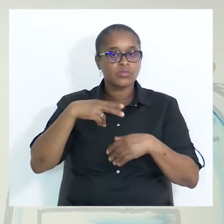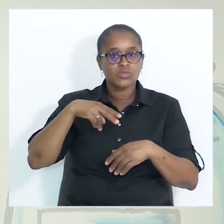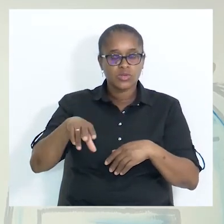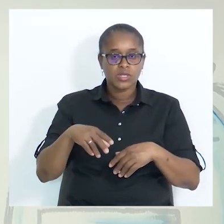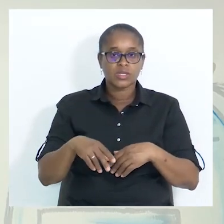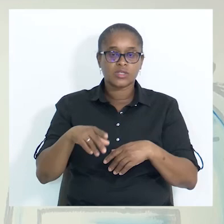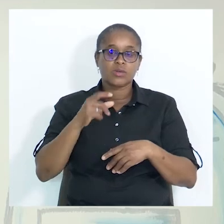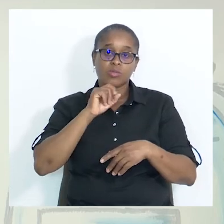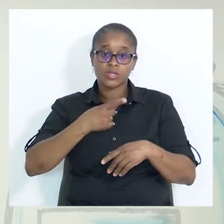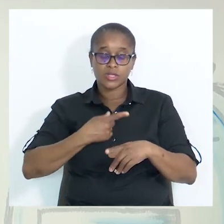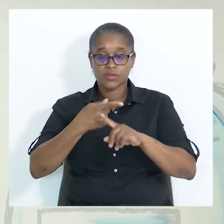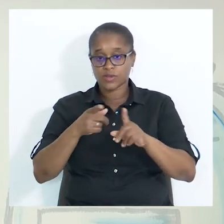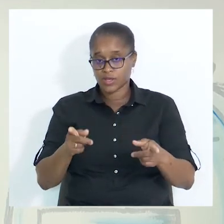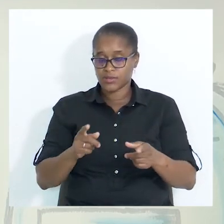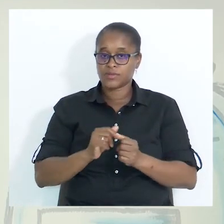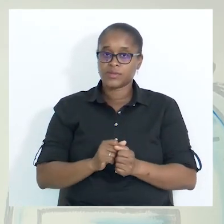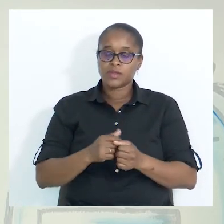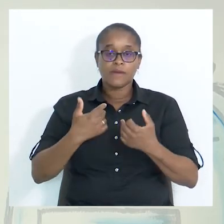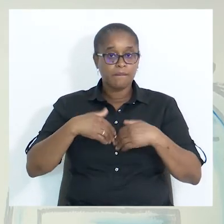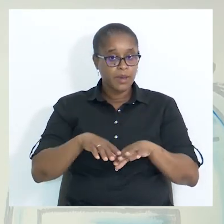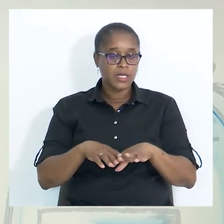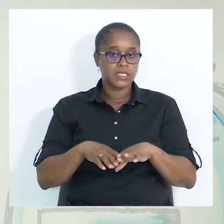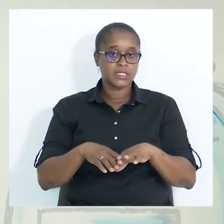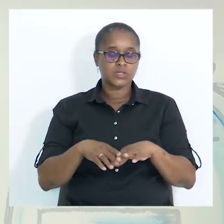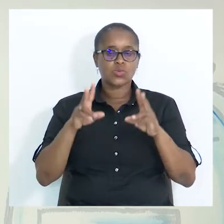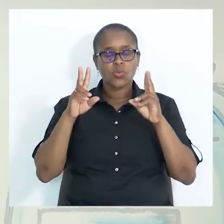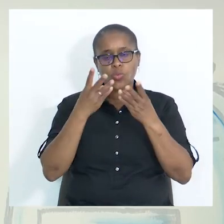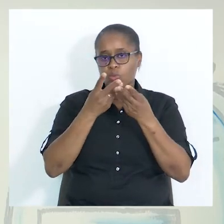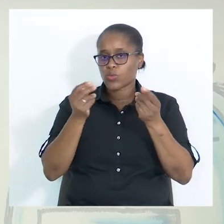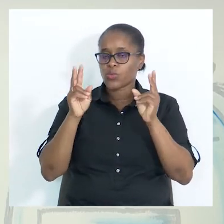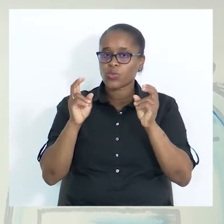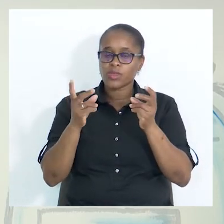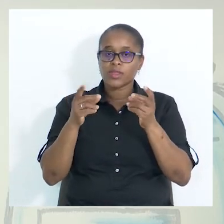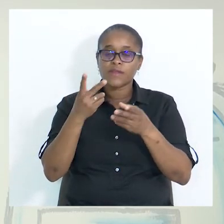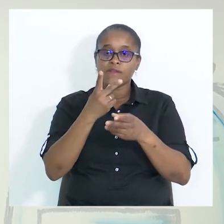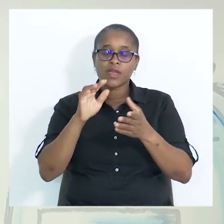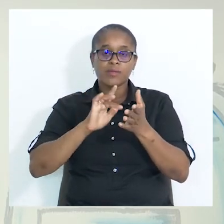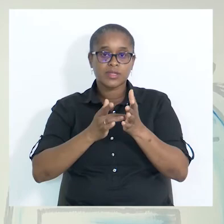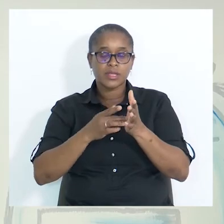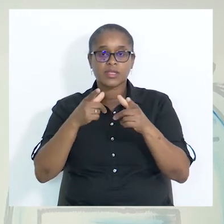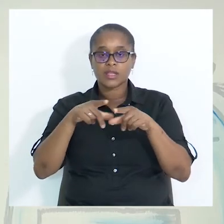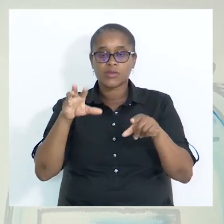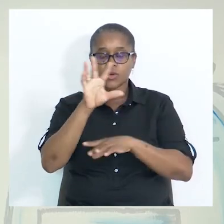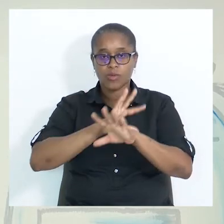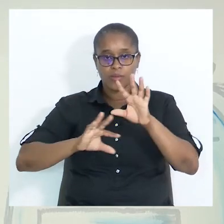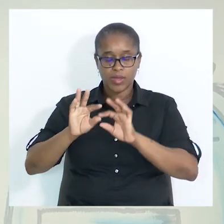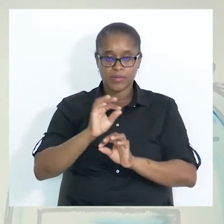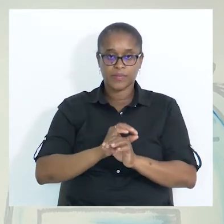mas com foco no conteúdo da variante brasileira e na variante europeia.